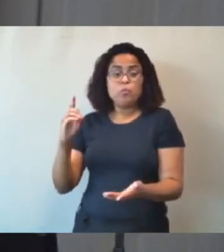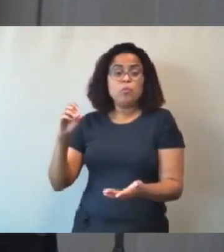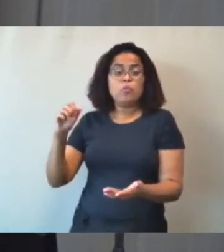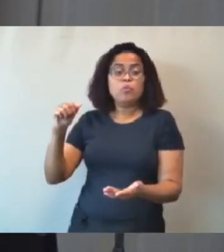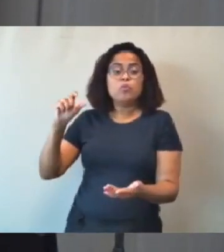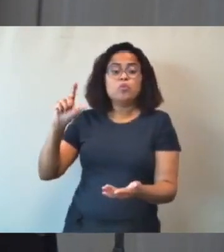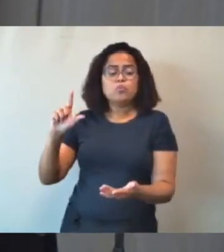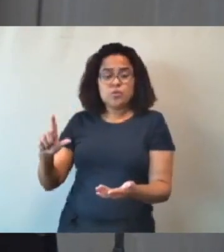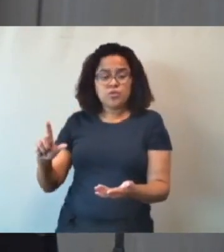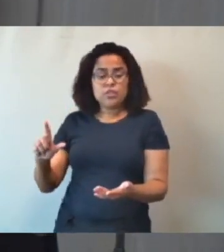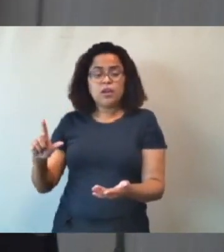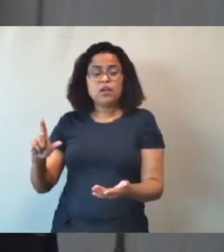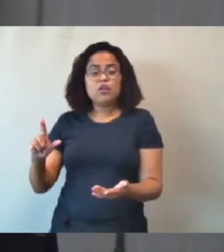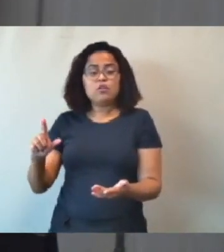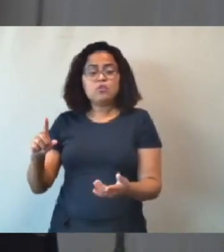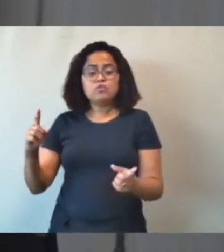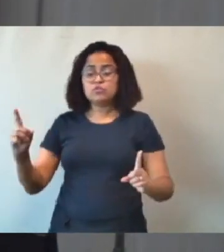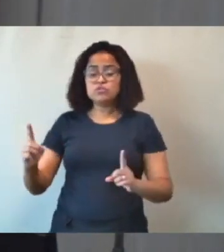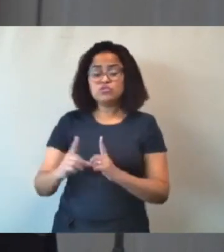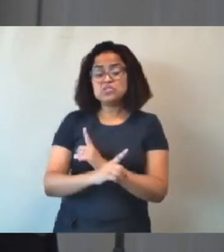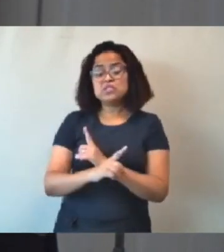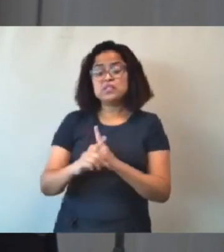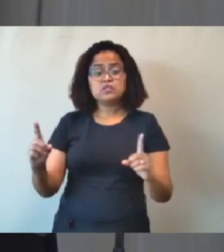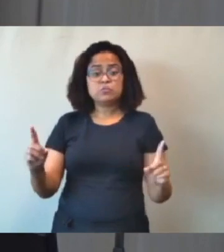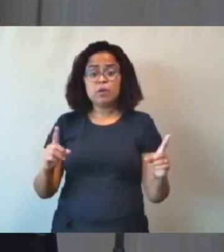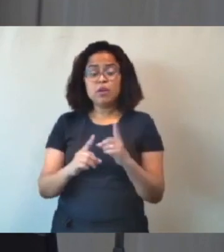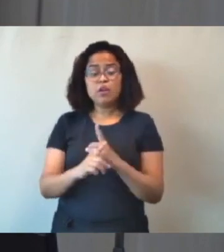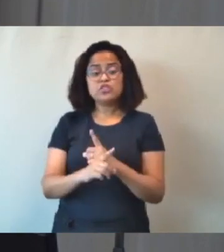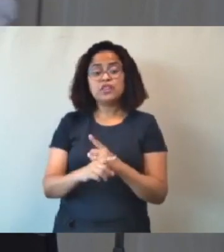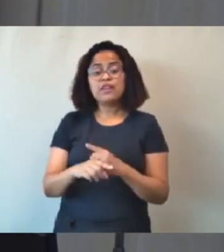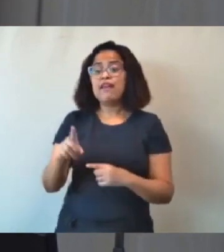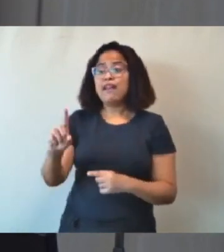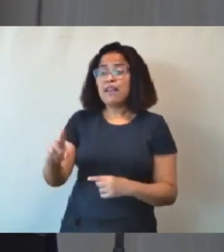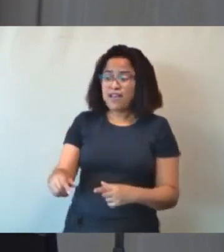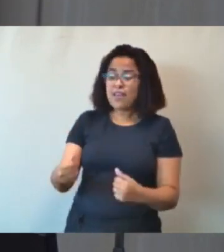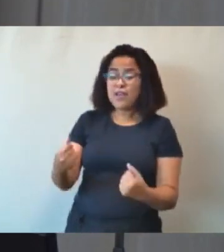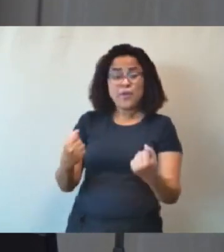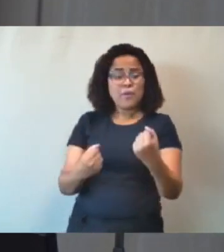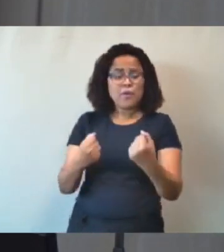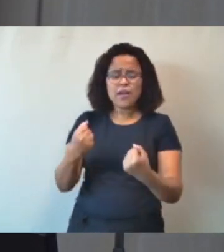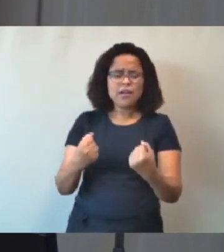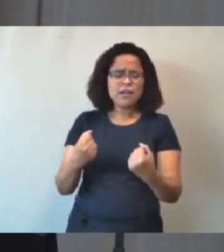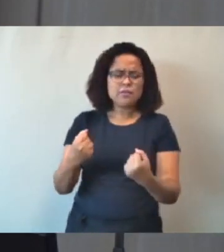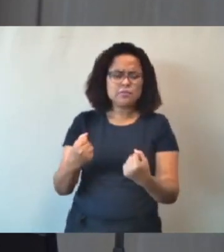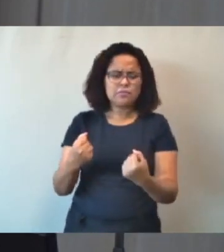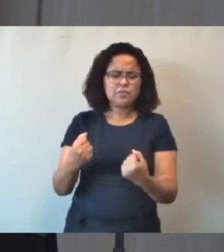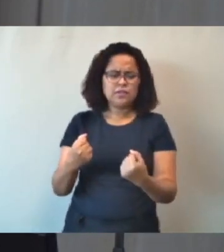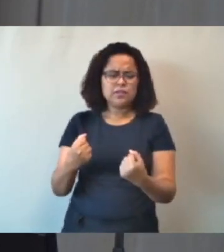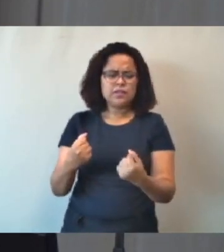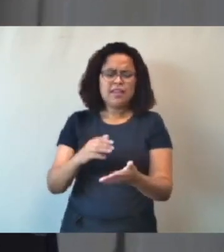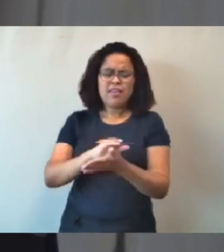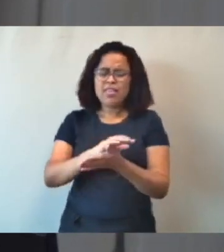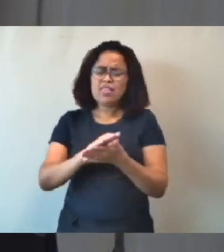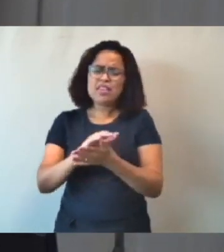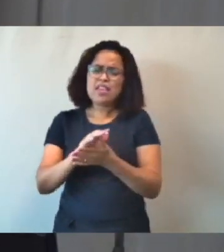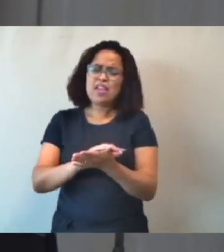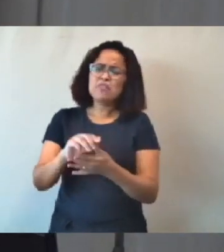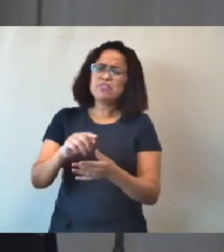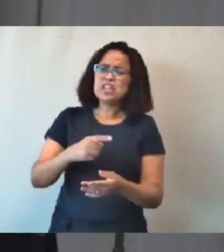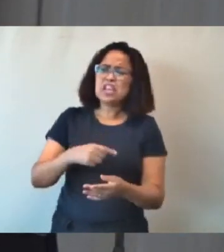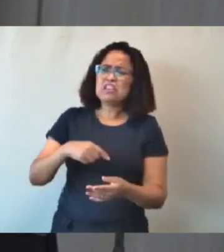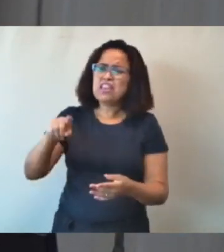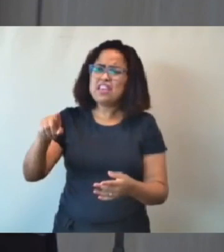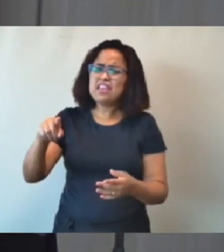da cidade. Ninguém consegue ir para as compras, na verdade, ficar dependendo de ônibus, não. O ônibus serve outro tipo de perfil, é